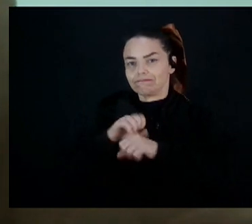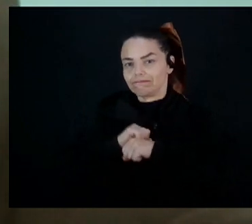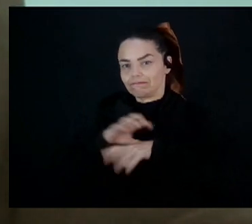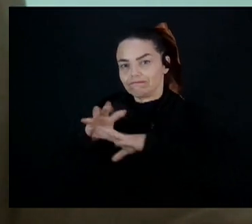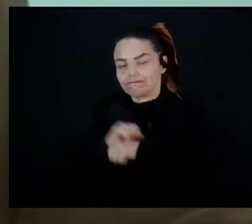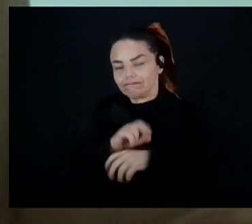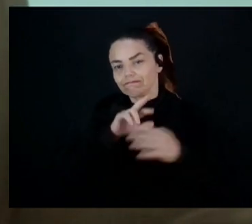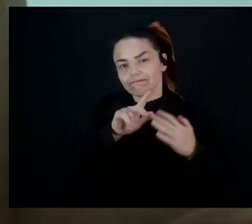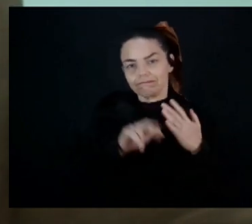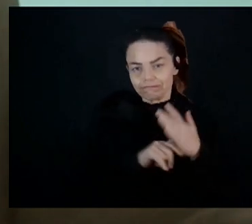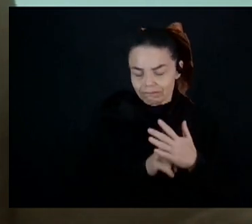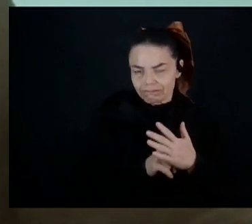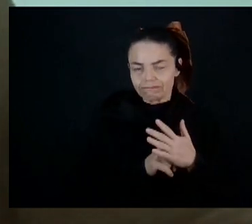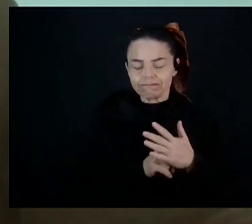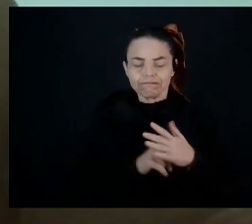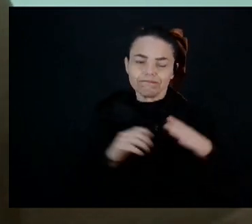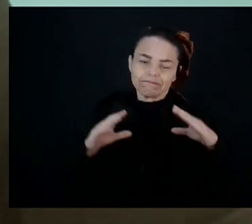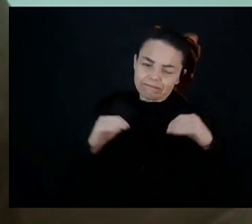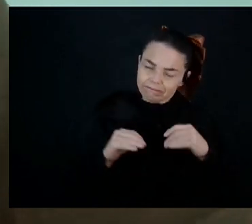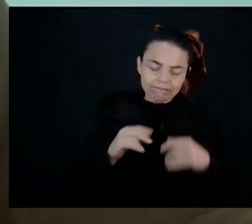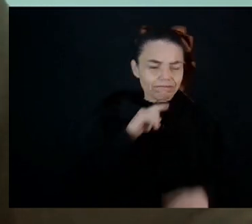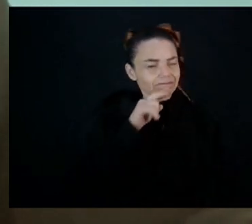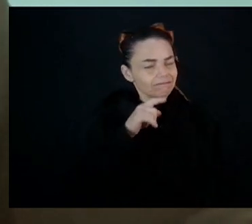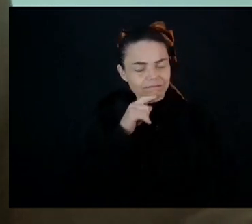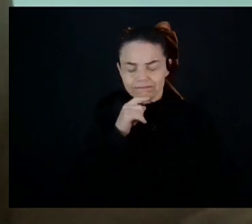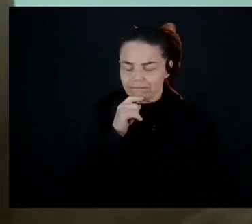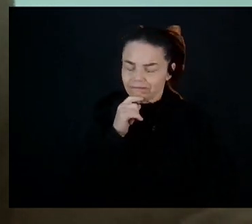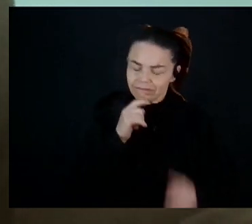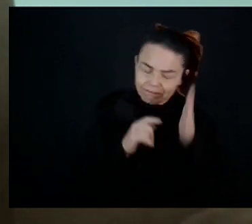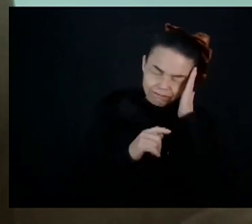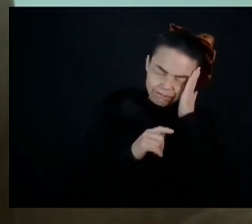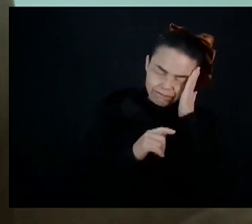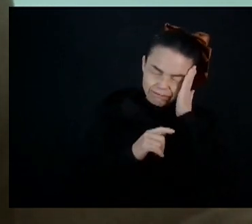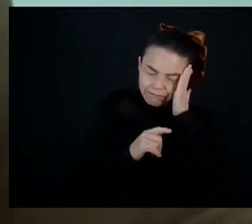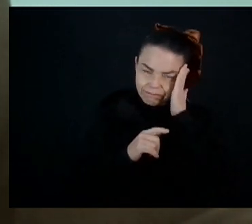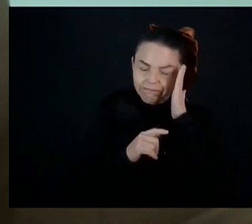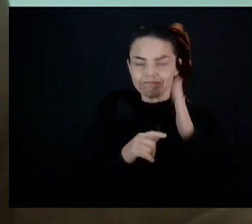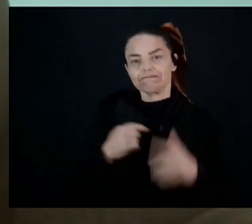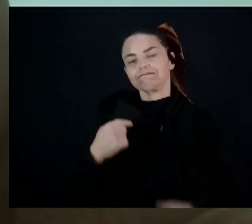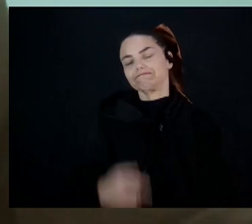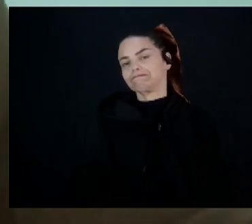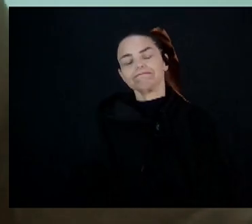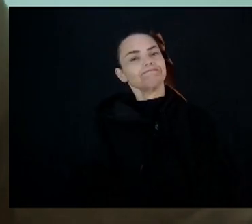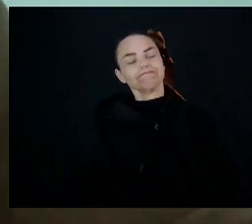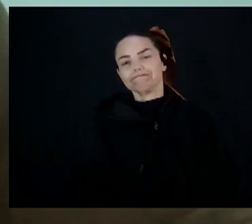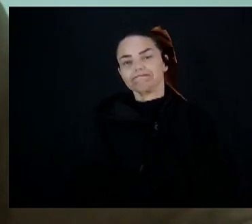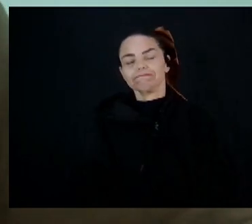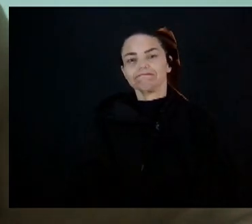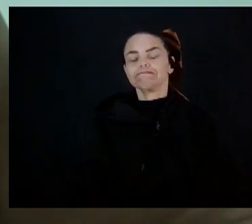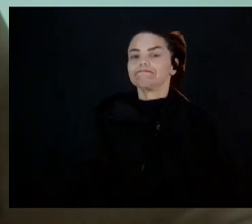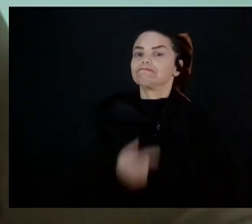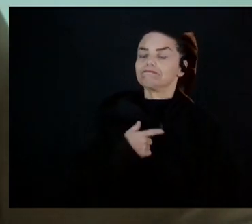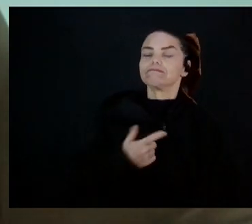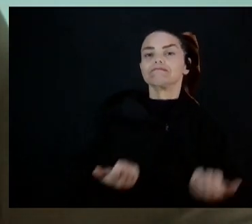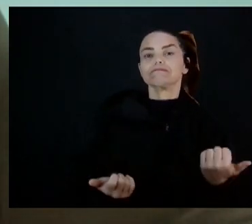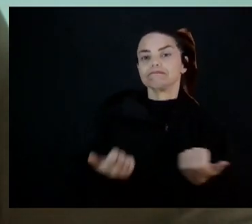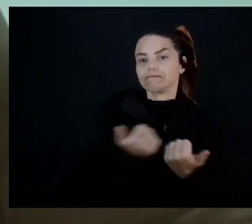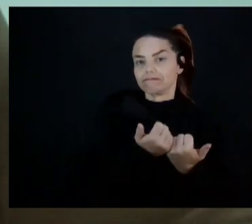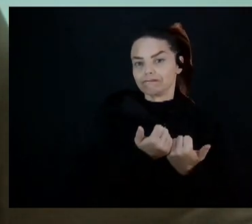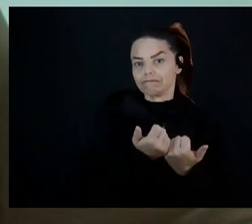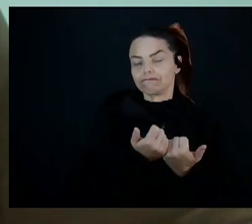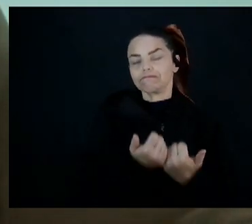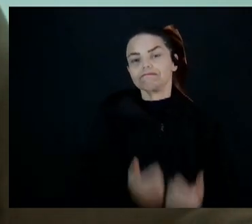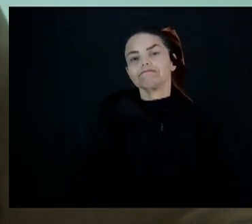mas essa noite eu não dormi todas as horas que eu iria ter. Então eu faço uma compensação. Então dá a impressão que o organismo